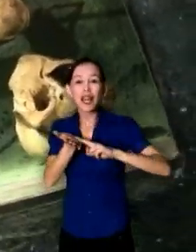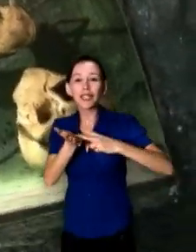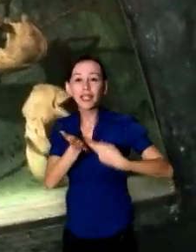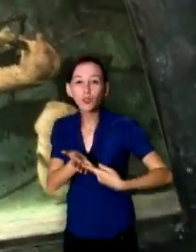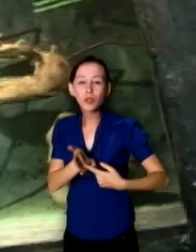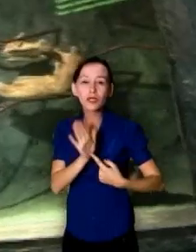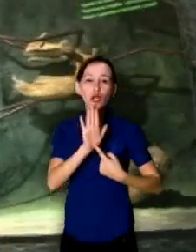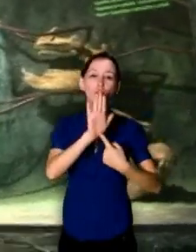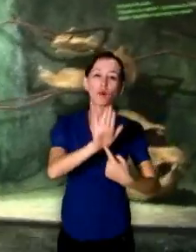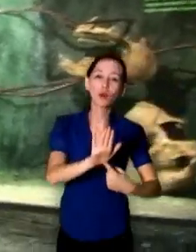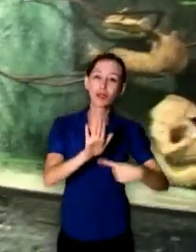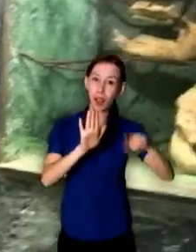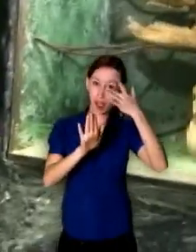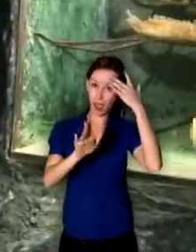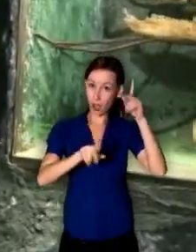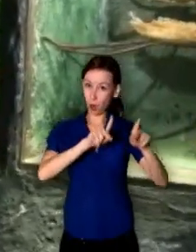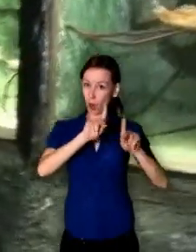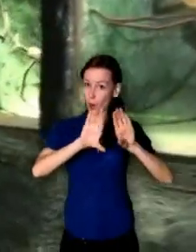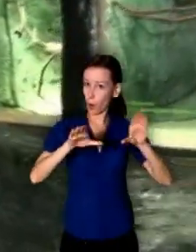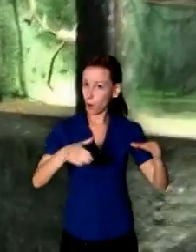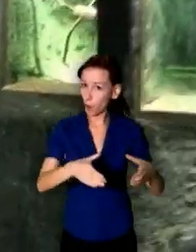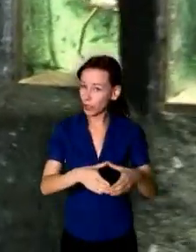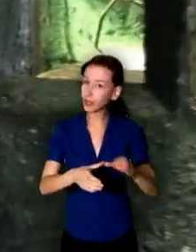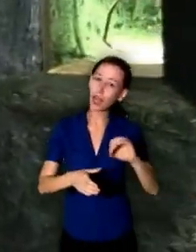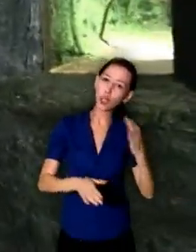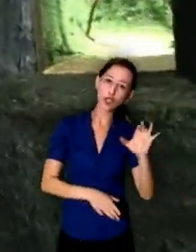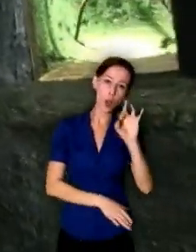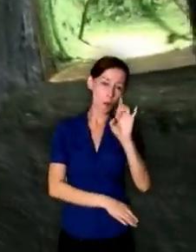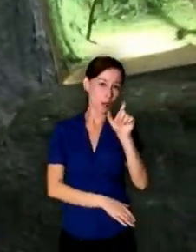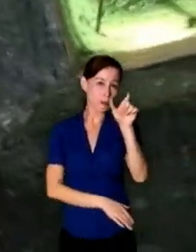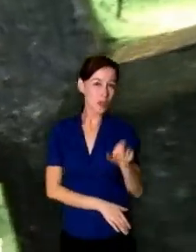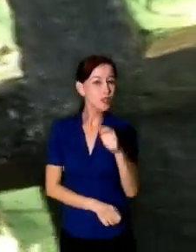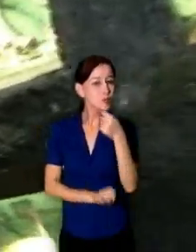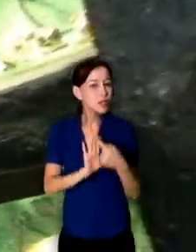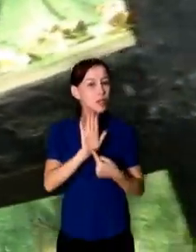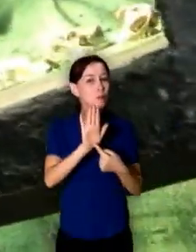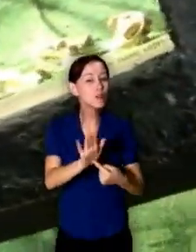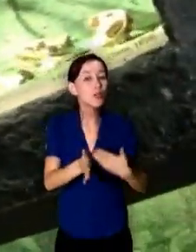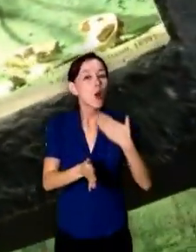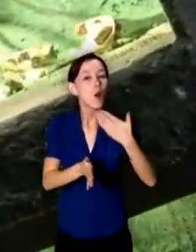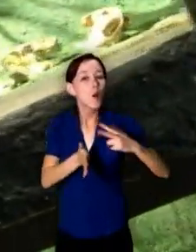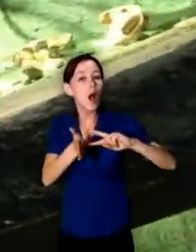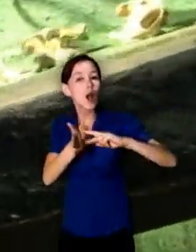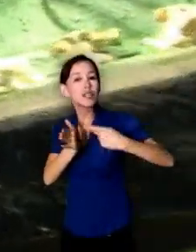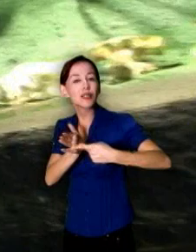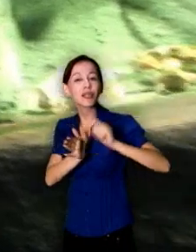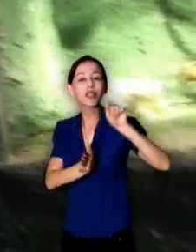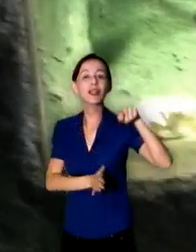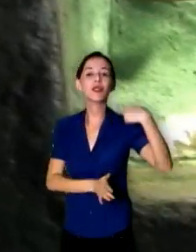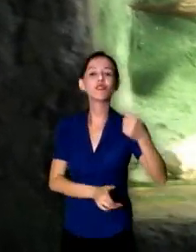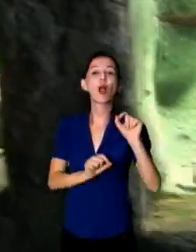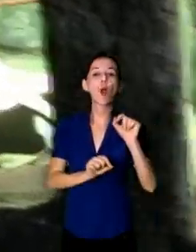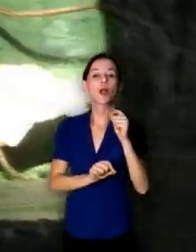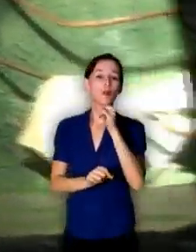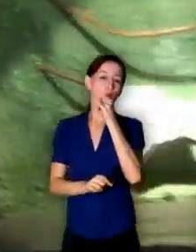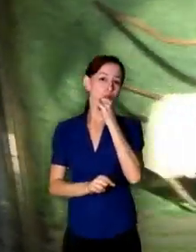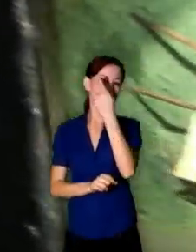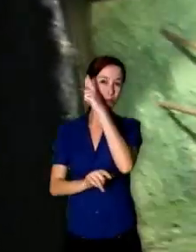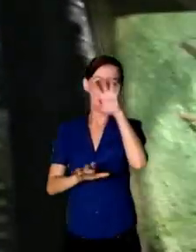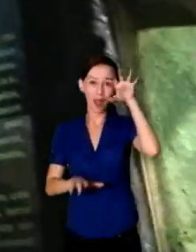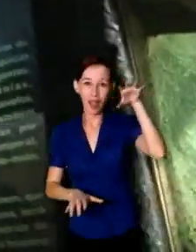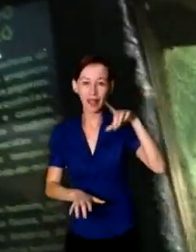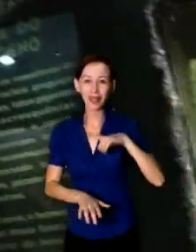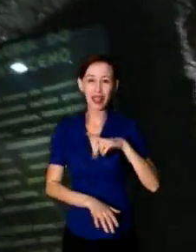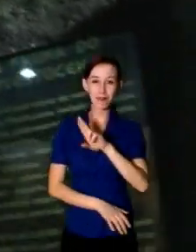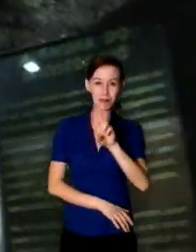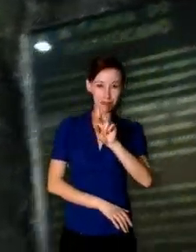indivíduo ou para aquela comunidade, né, o significado que aquele objeto, no caso aqui, preguiça gigante, tem,